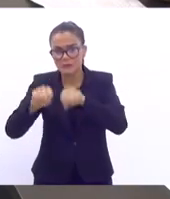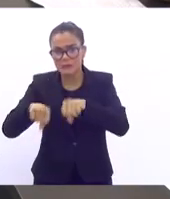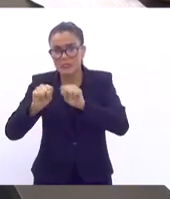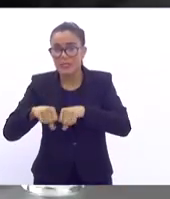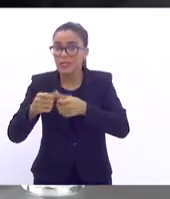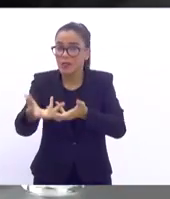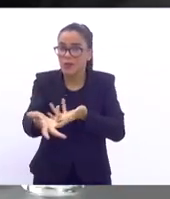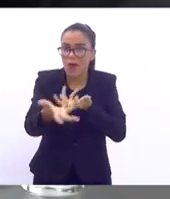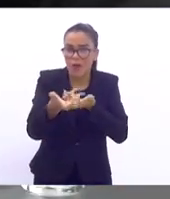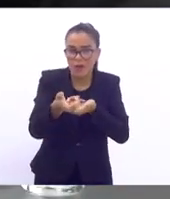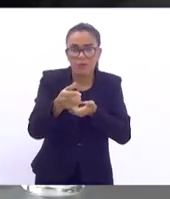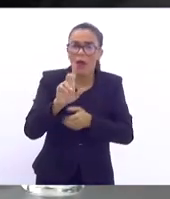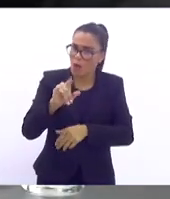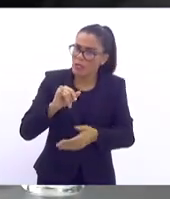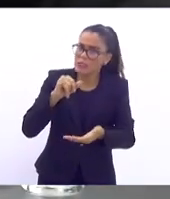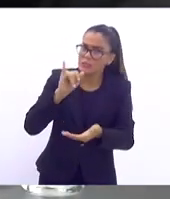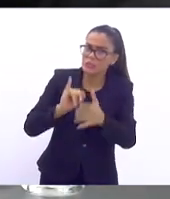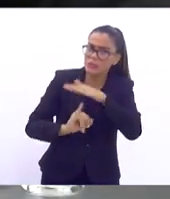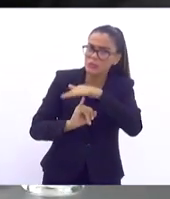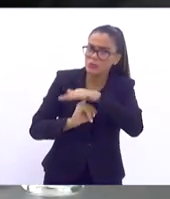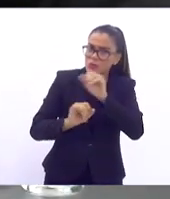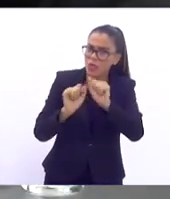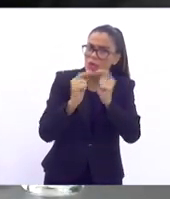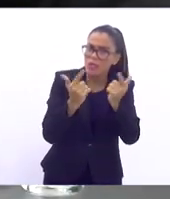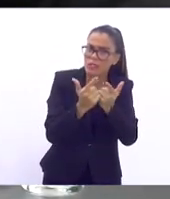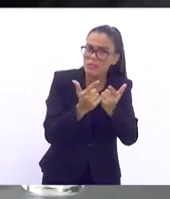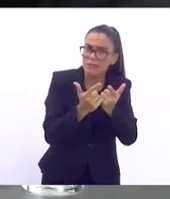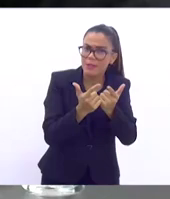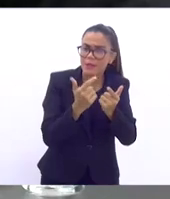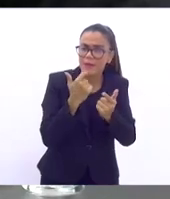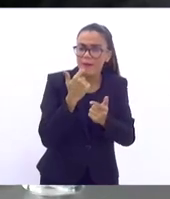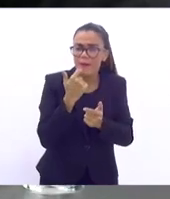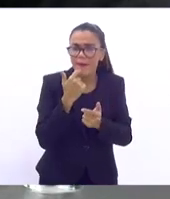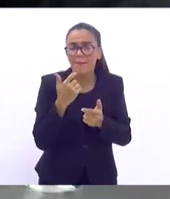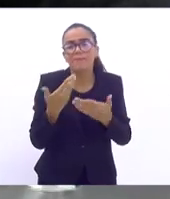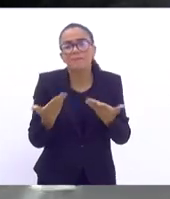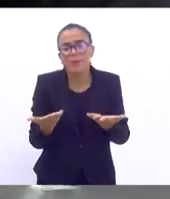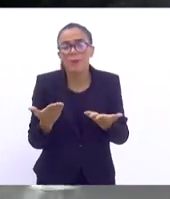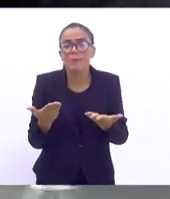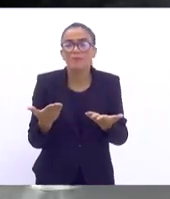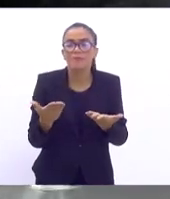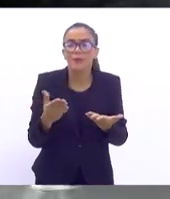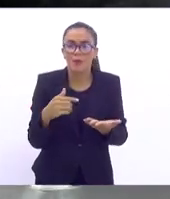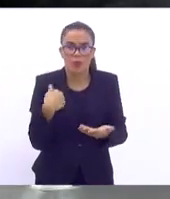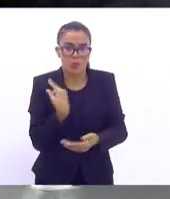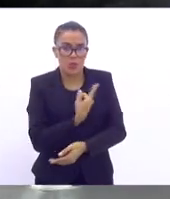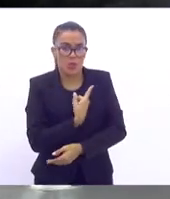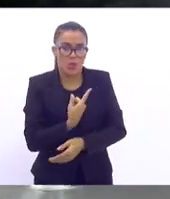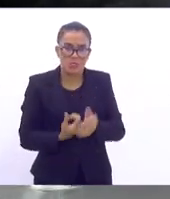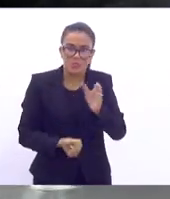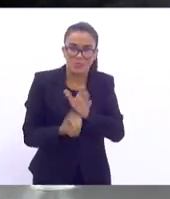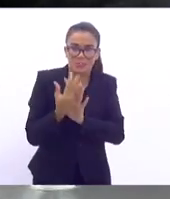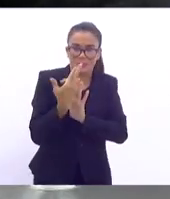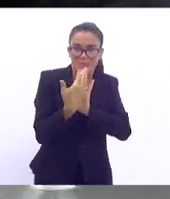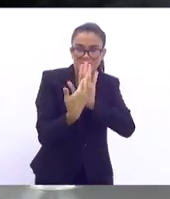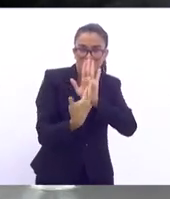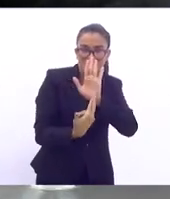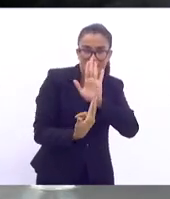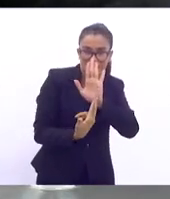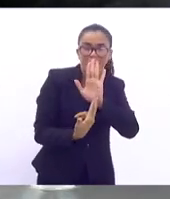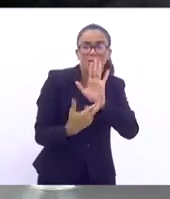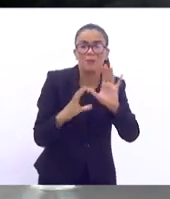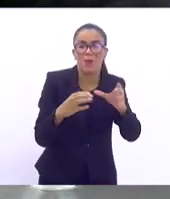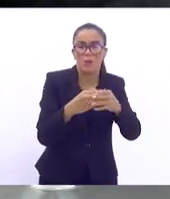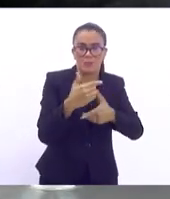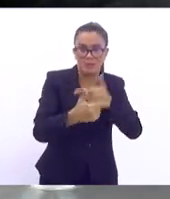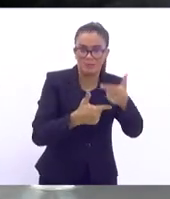mas por exemplo não é isso não da Assembleia você faz um por exemplo o quando a gente cria que regras para essa